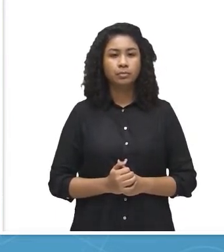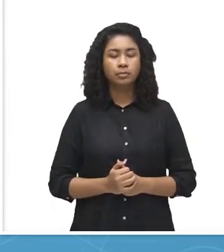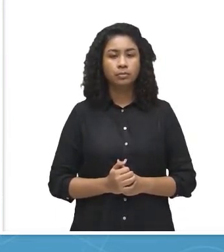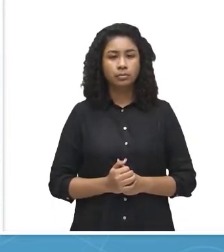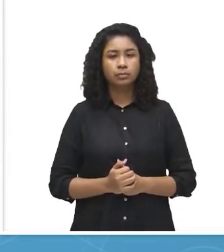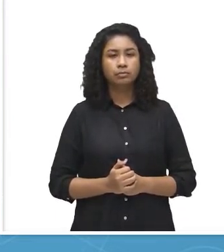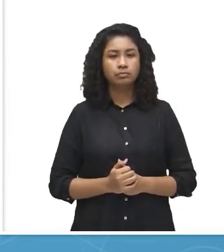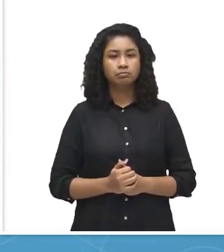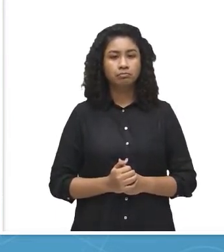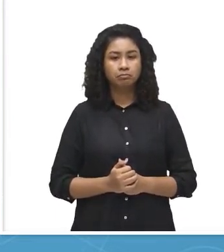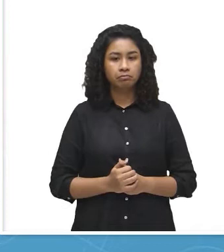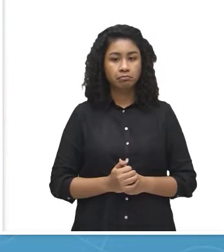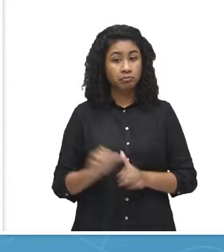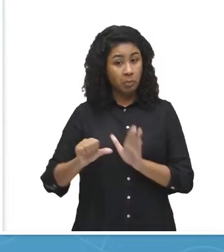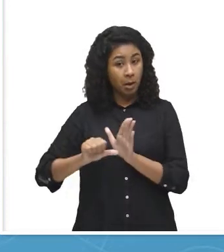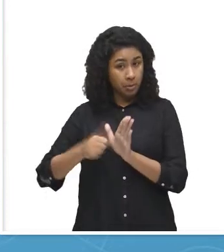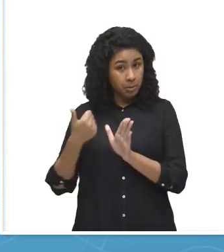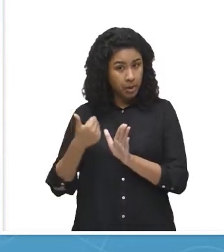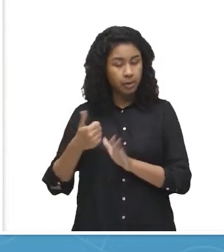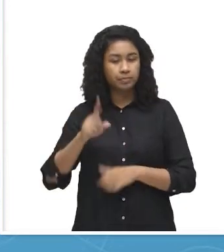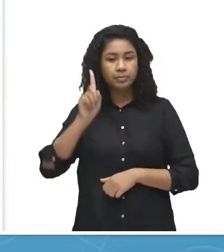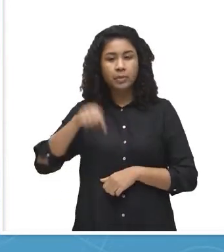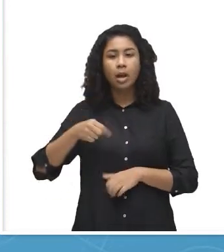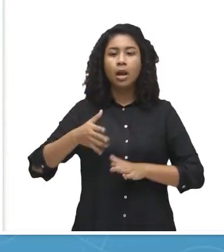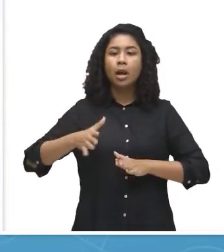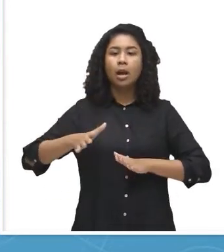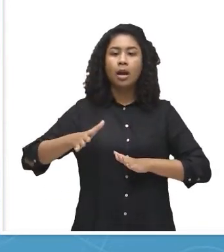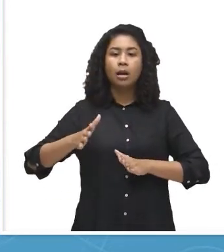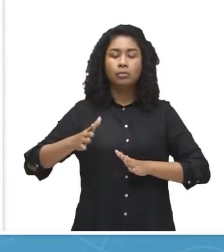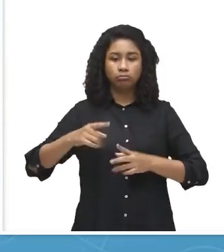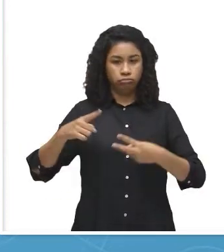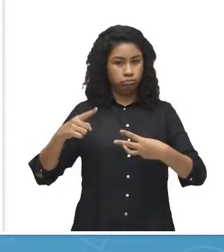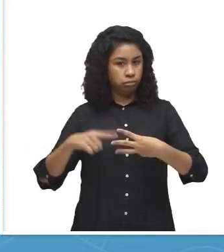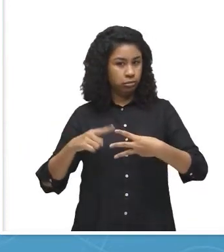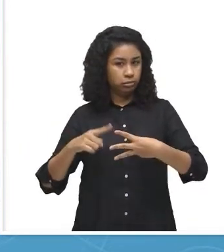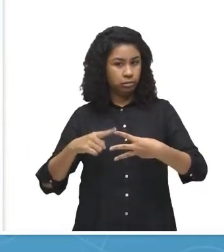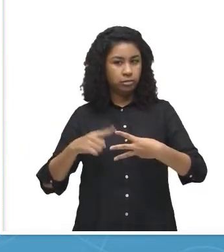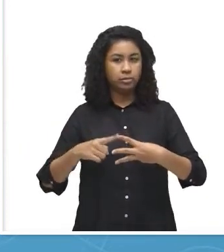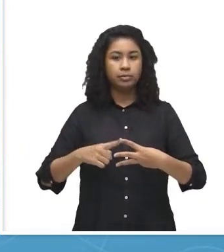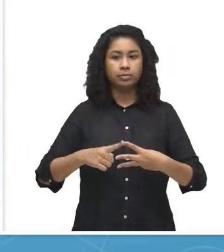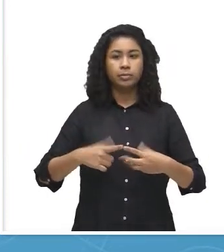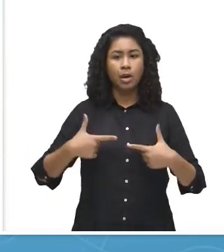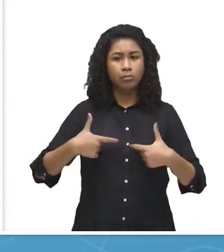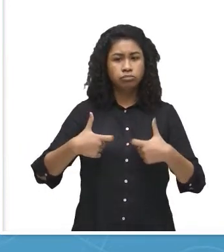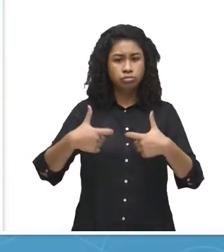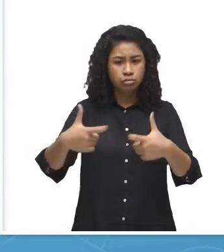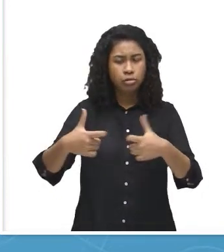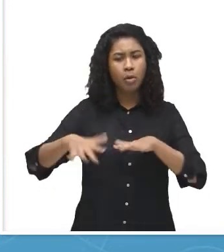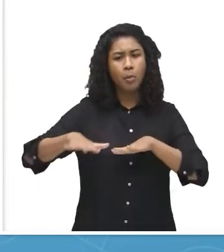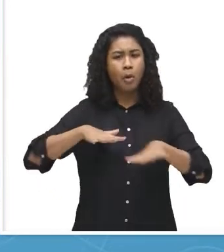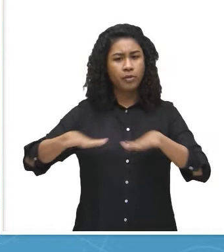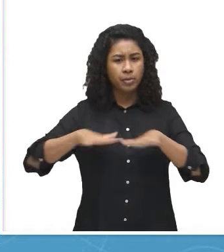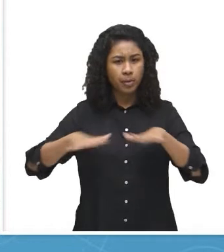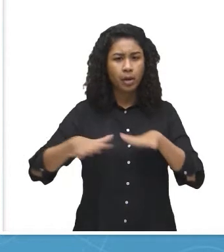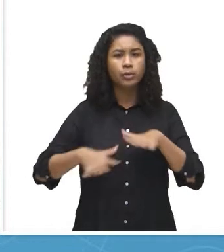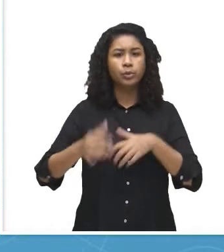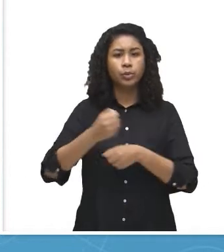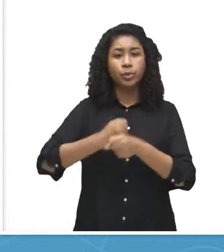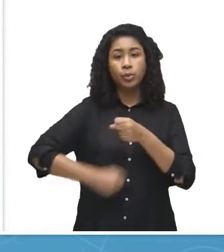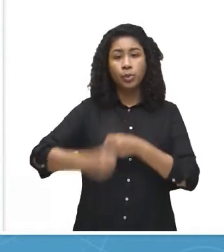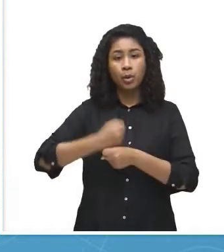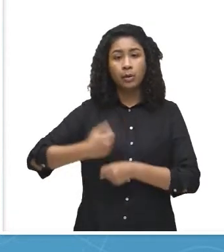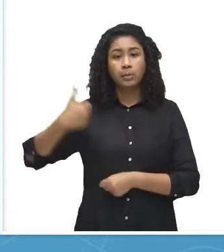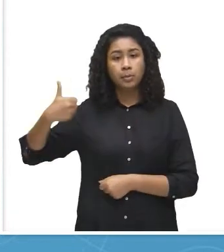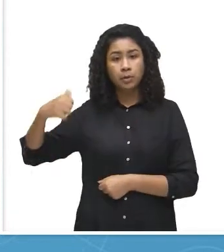Guerra de movimento ocorreu lá no ano de 1914. Basicamente, diz o seguinte para a gente. A